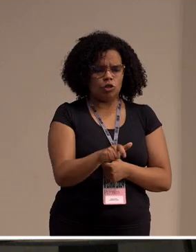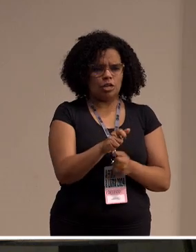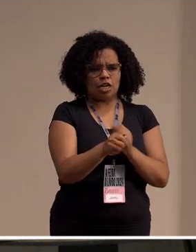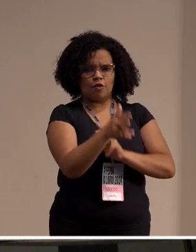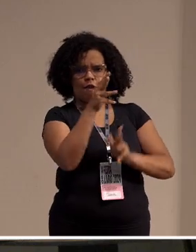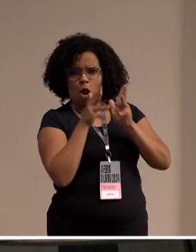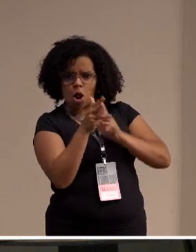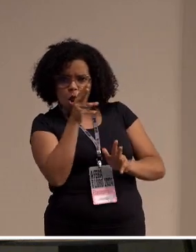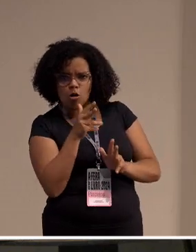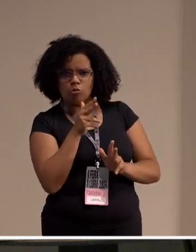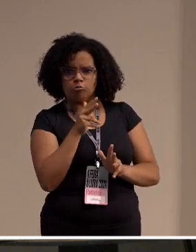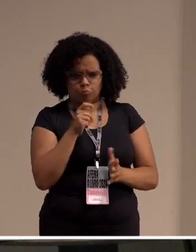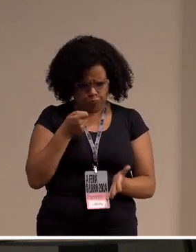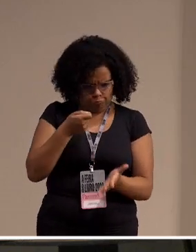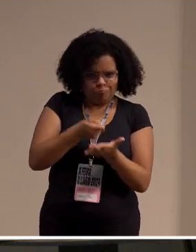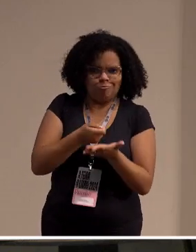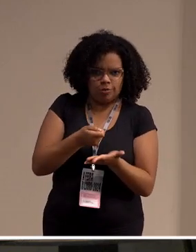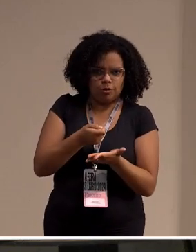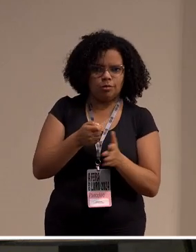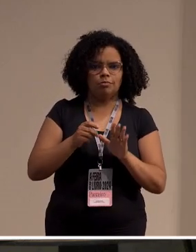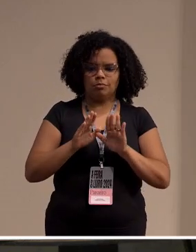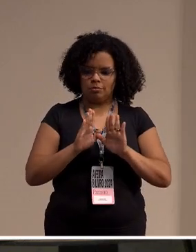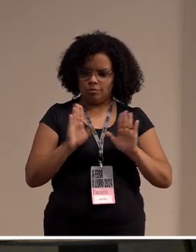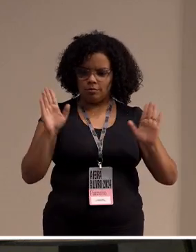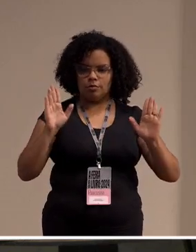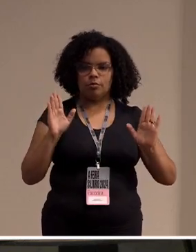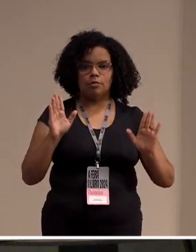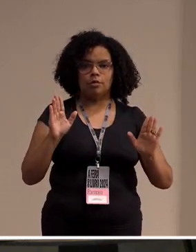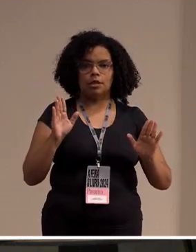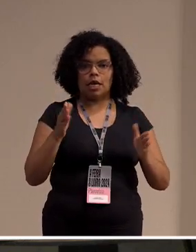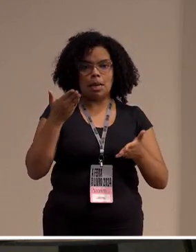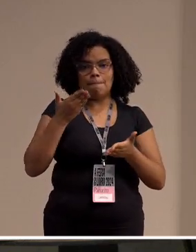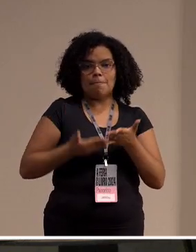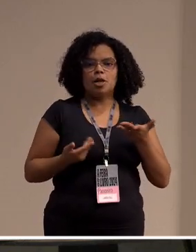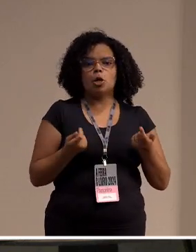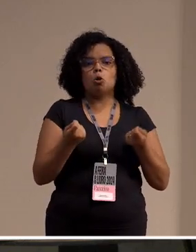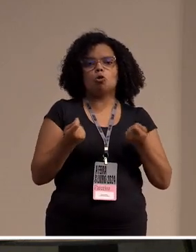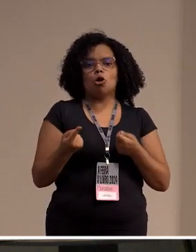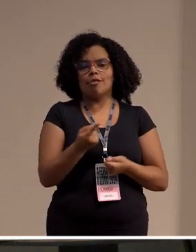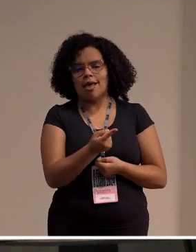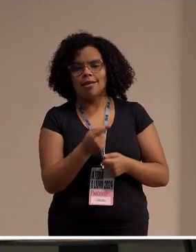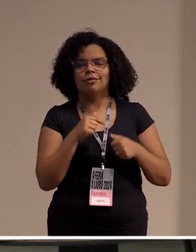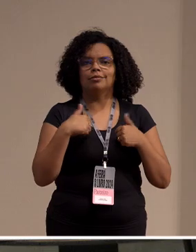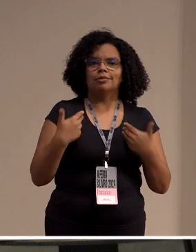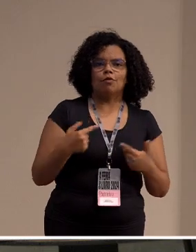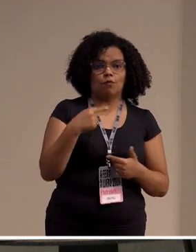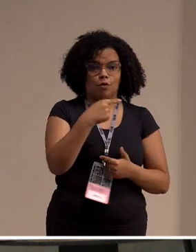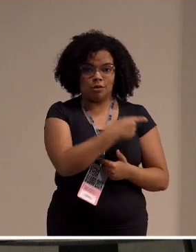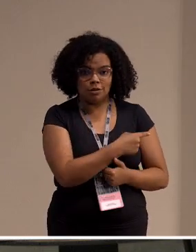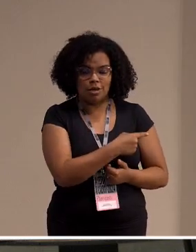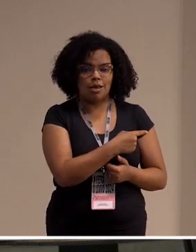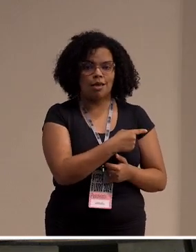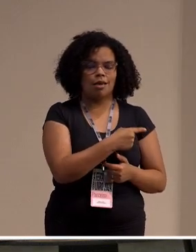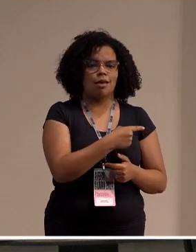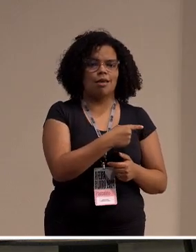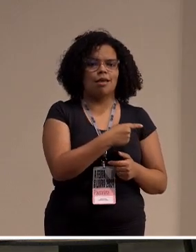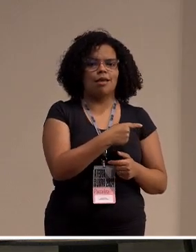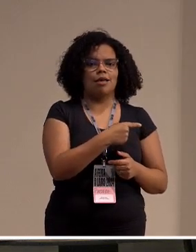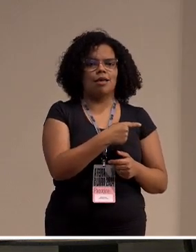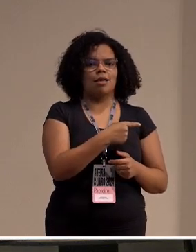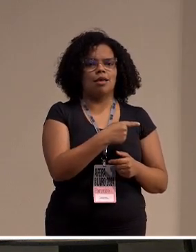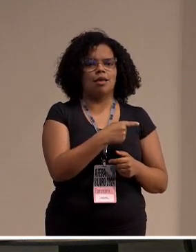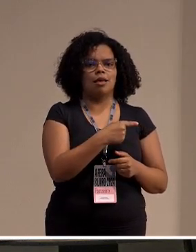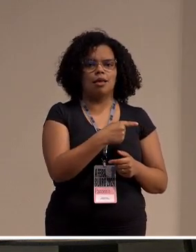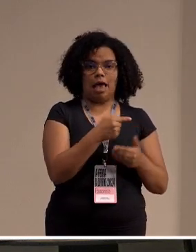falou se impôs, né? E, de repente, ele perdeu o controle sobre ela. Você, e ela dominou a história,